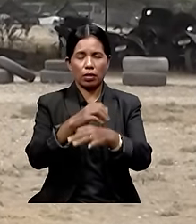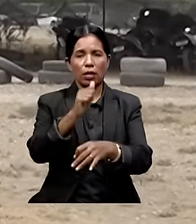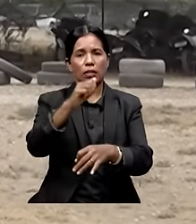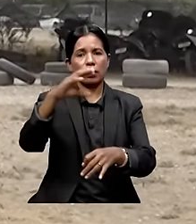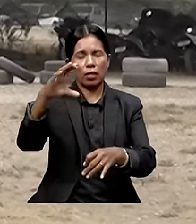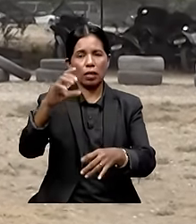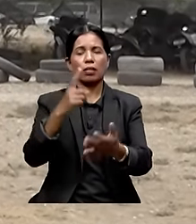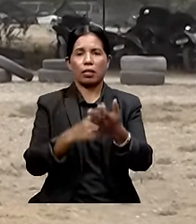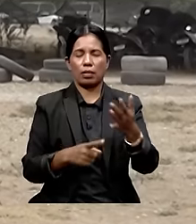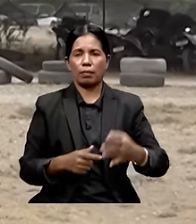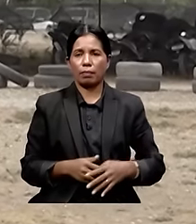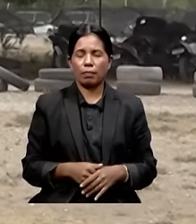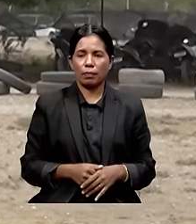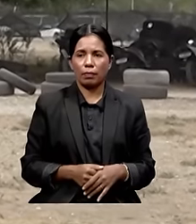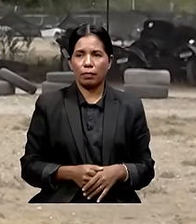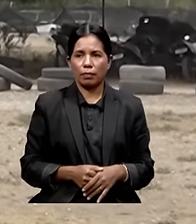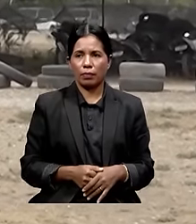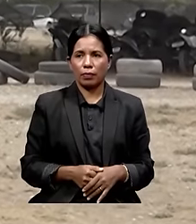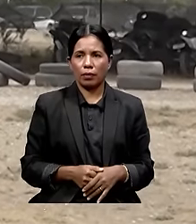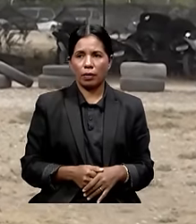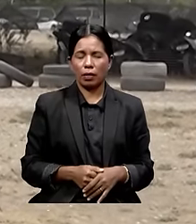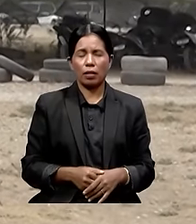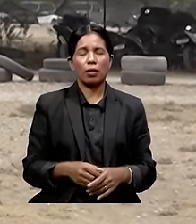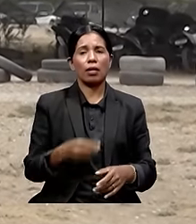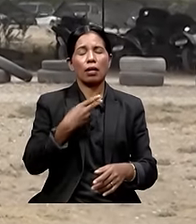saida. Atu ida de sala.